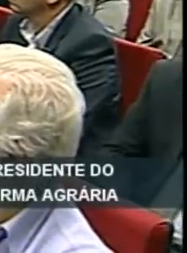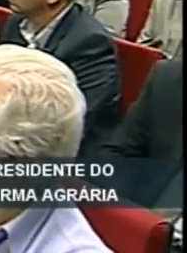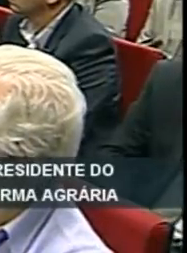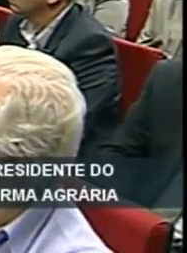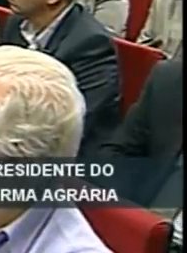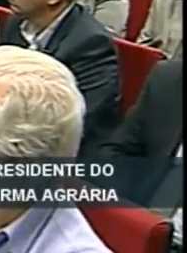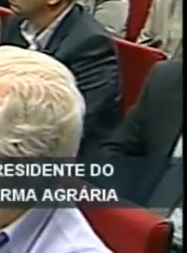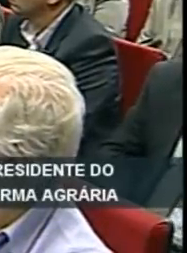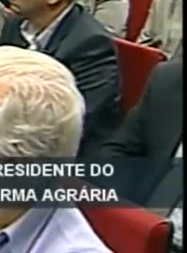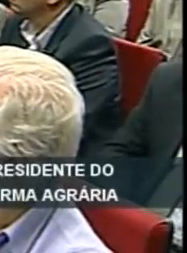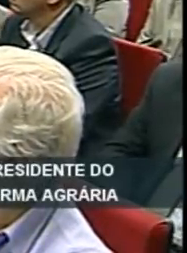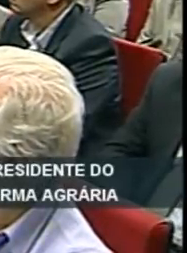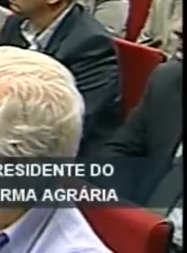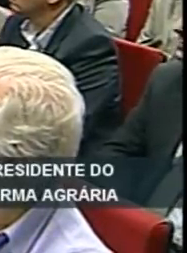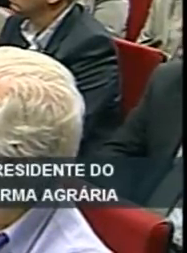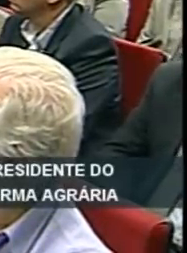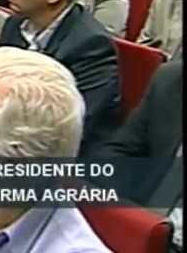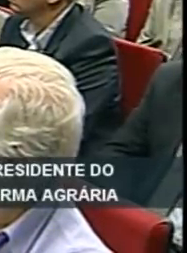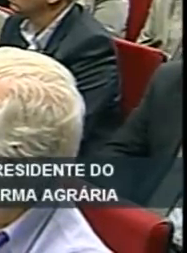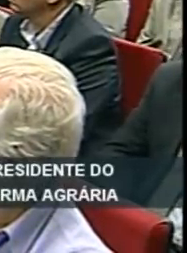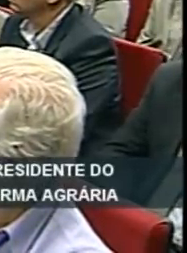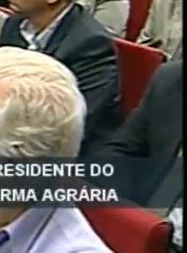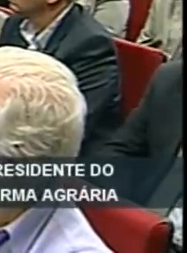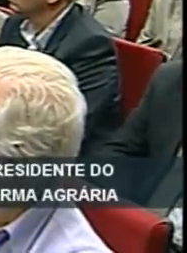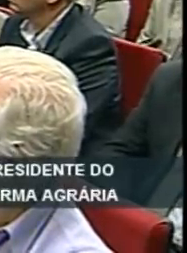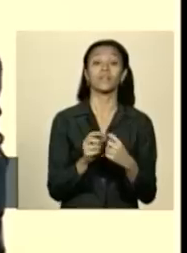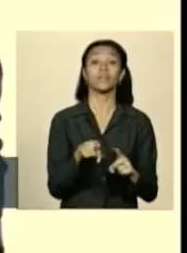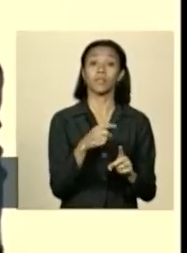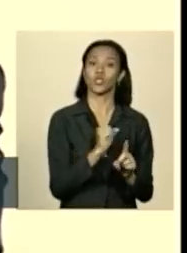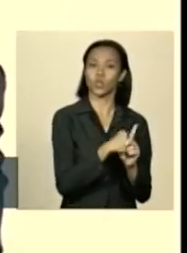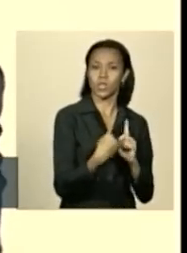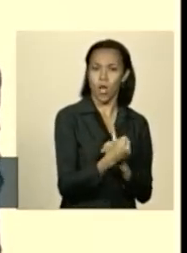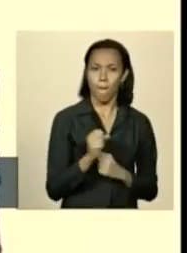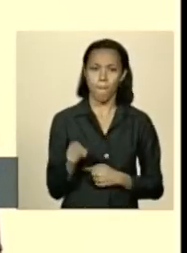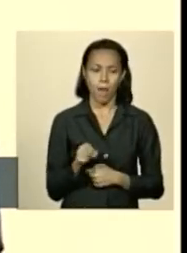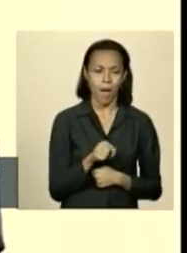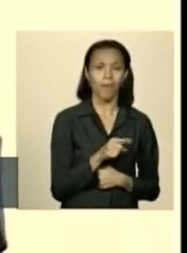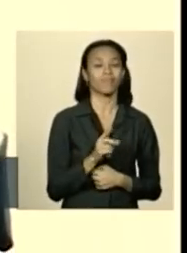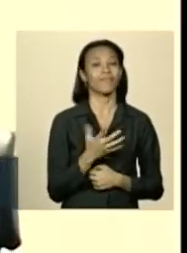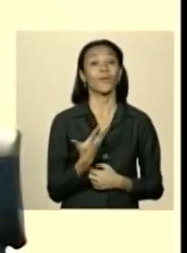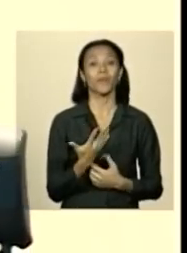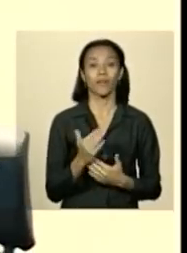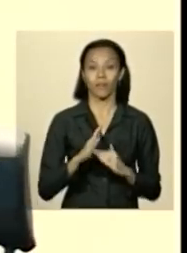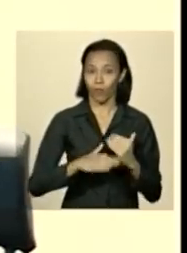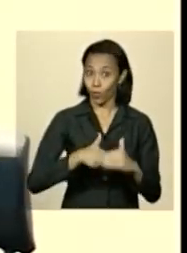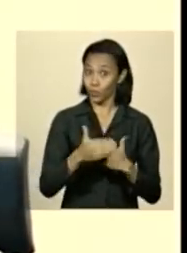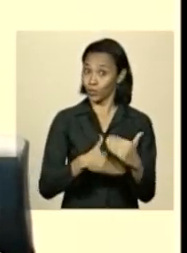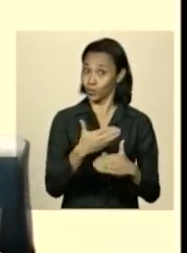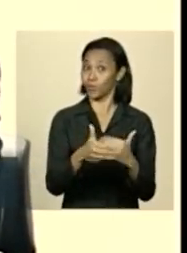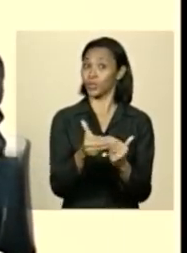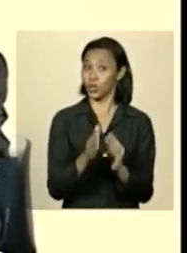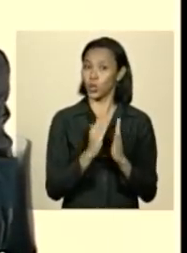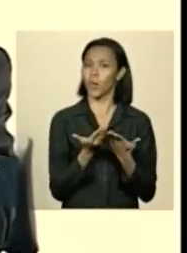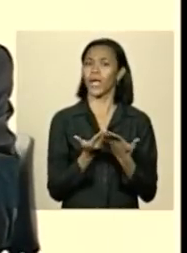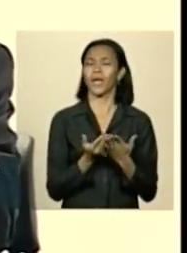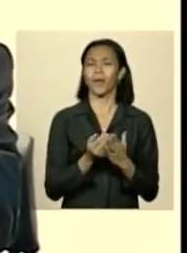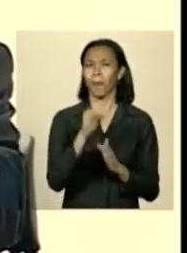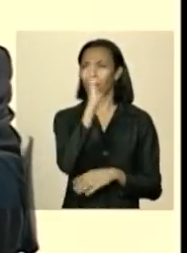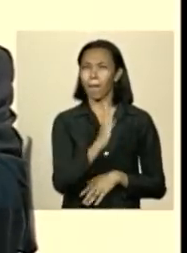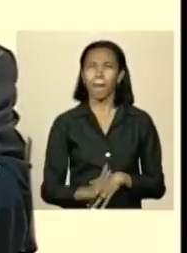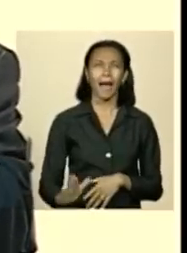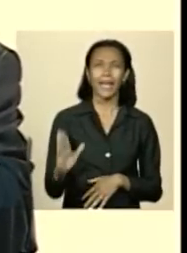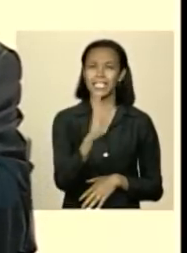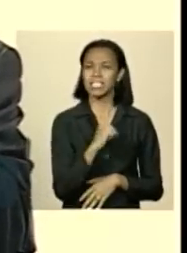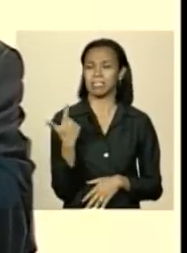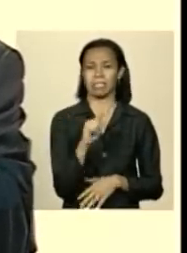no ministério desento Agrário e deverá orientar também o trabalho do Guedes aqui para construir como diz o slogam do nosso governo um país rico um